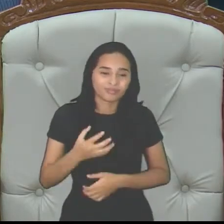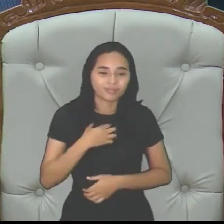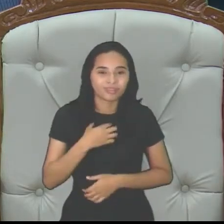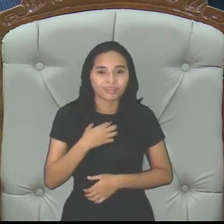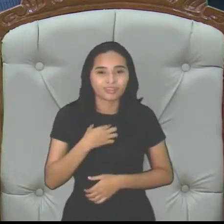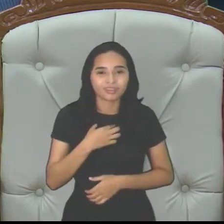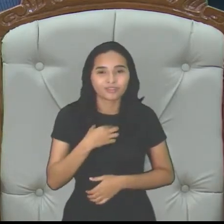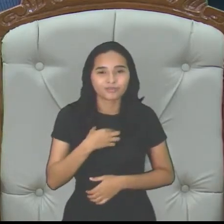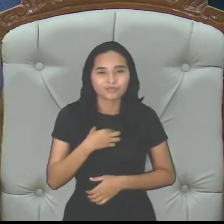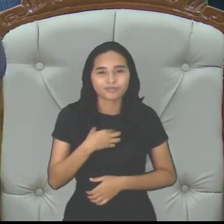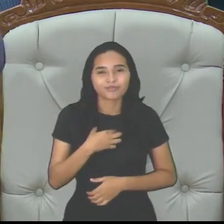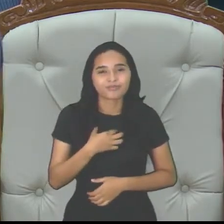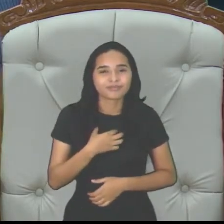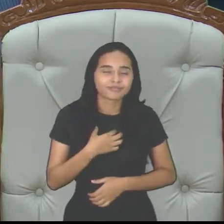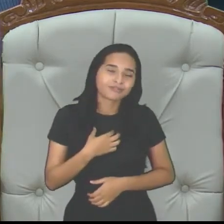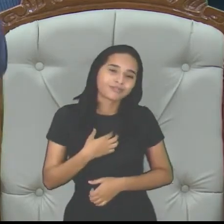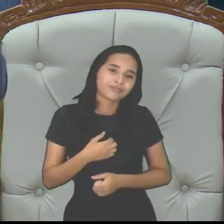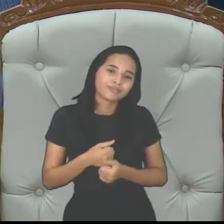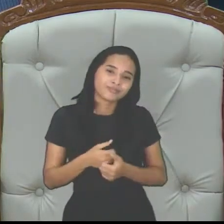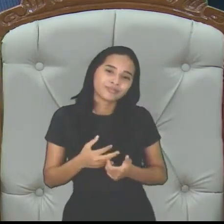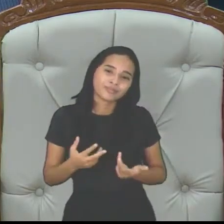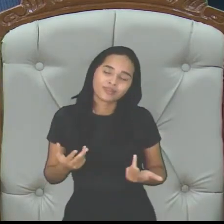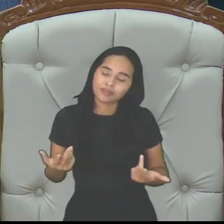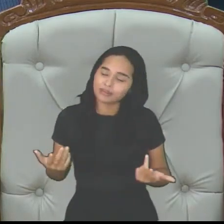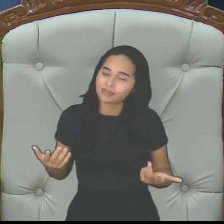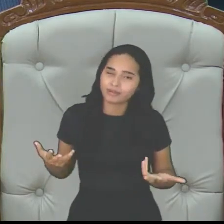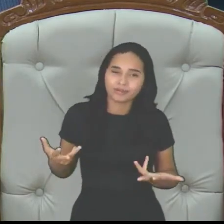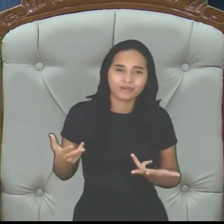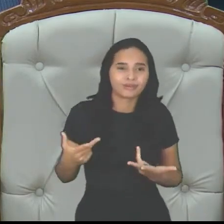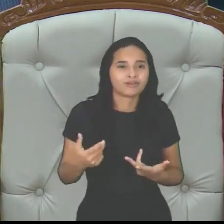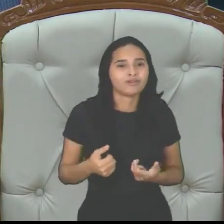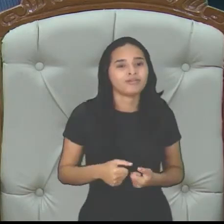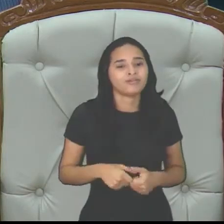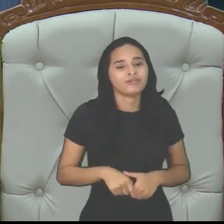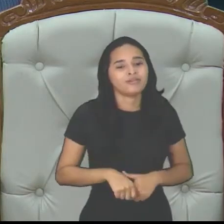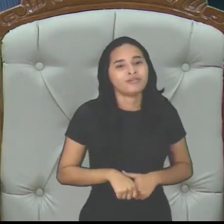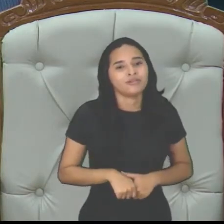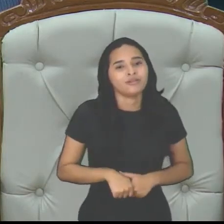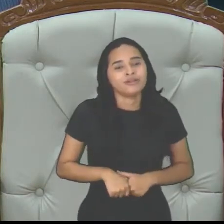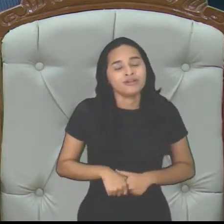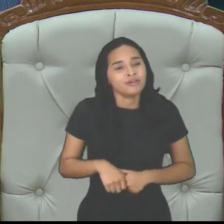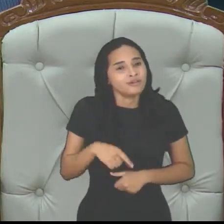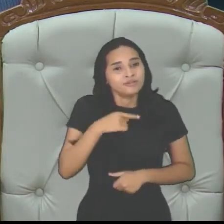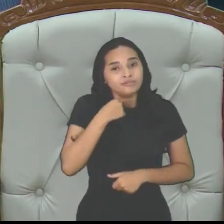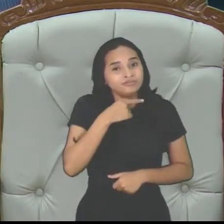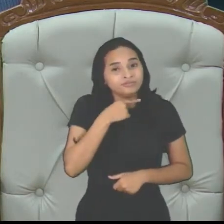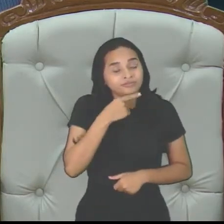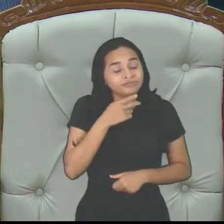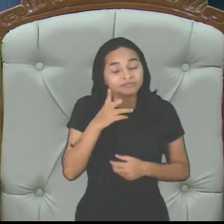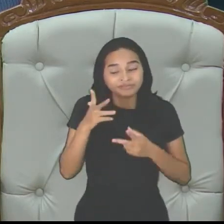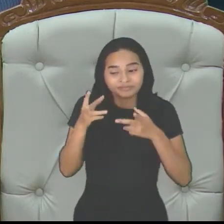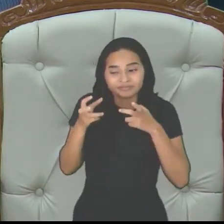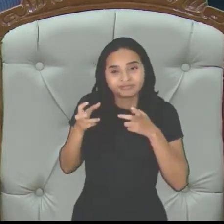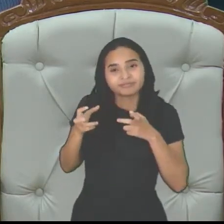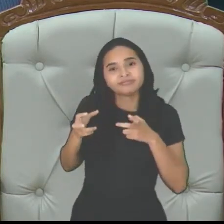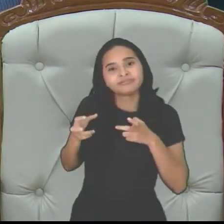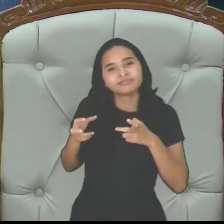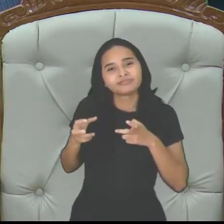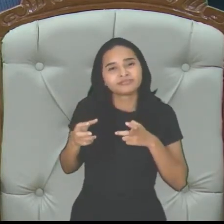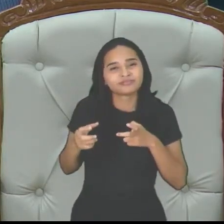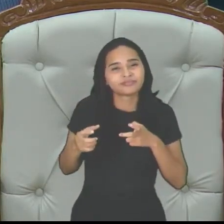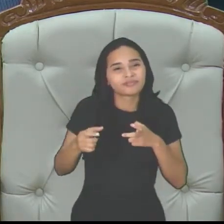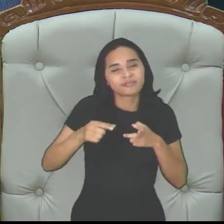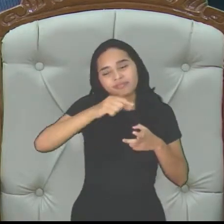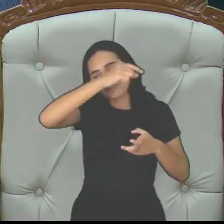sensibilidade daquilo que é transcendental, que não consegue mais distinguir o